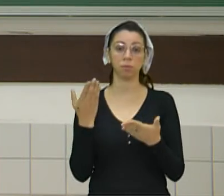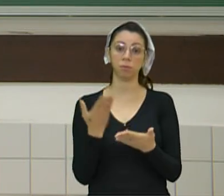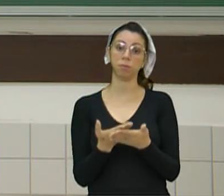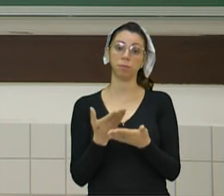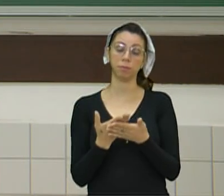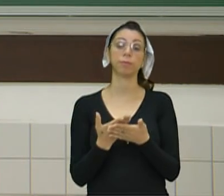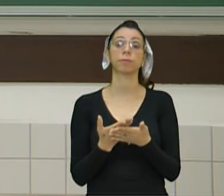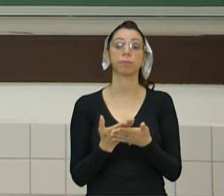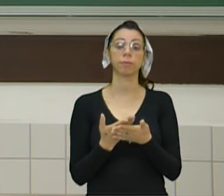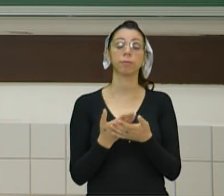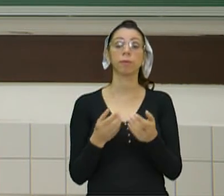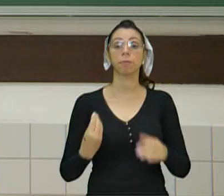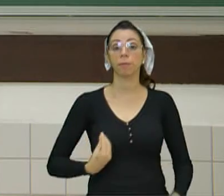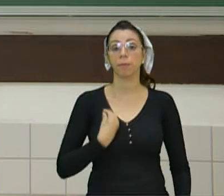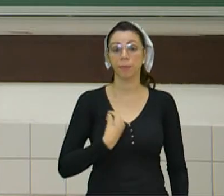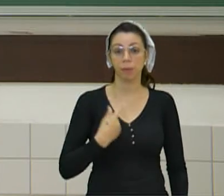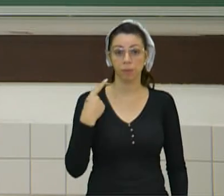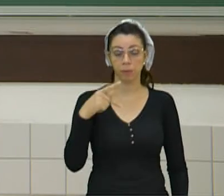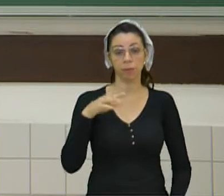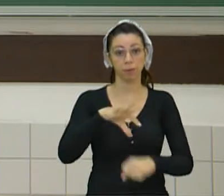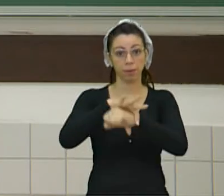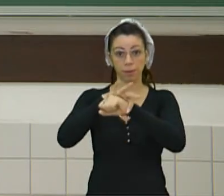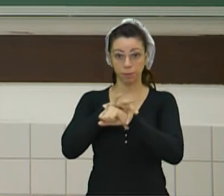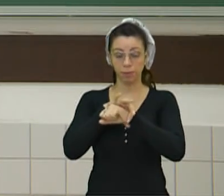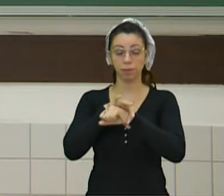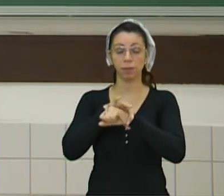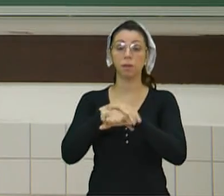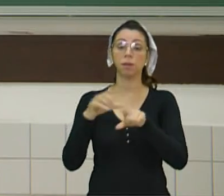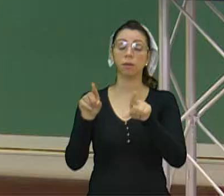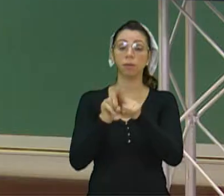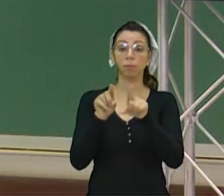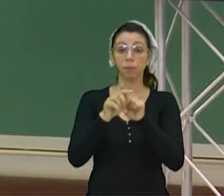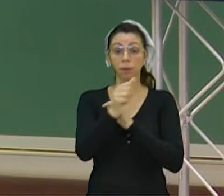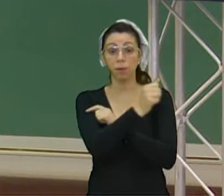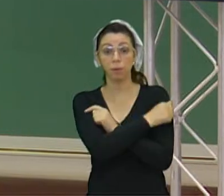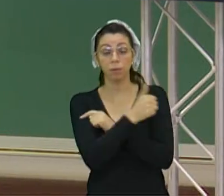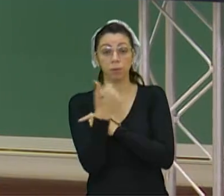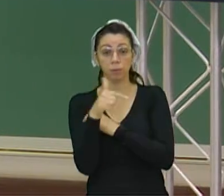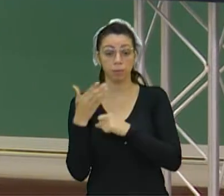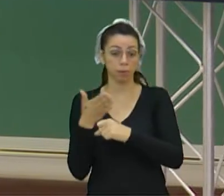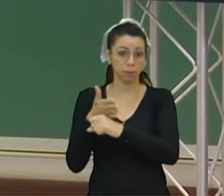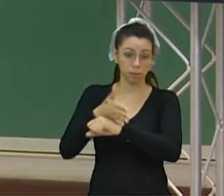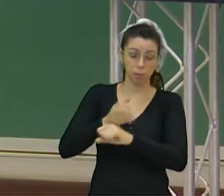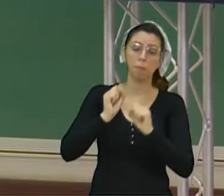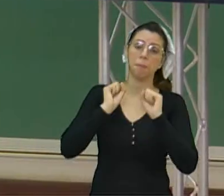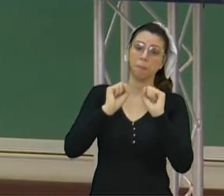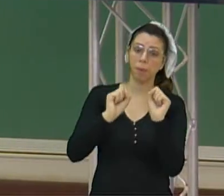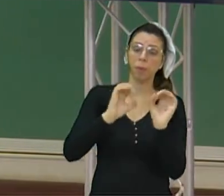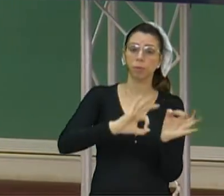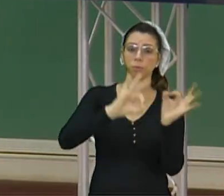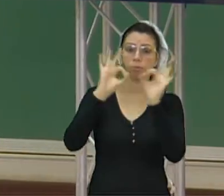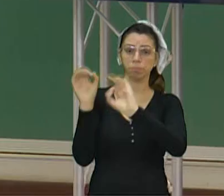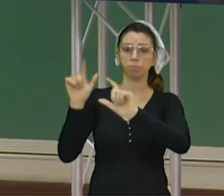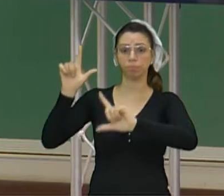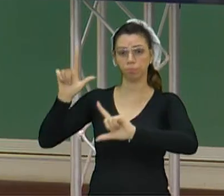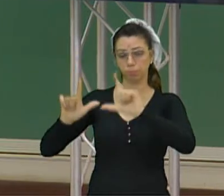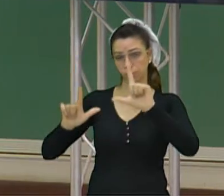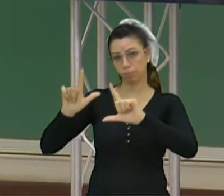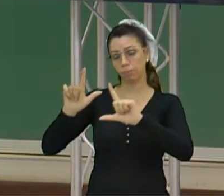para condicionar a sua presença. Também aqueles alunos que não têm acesso podem assistir através da TV